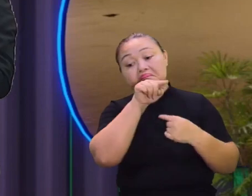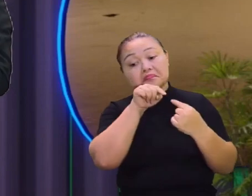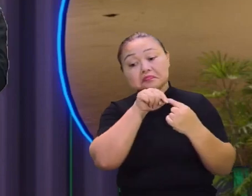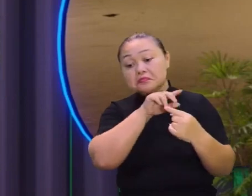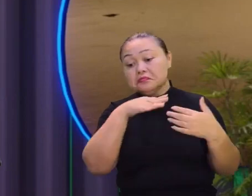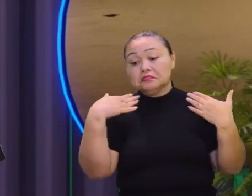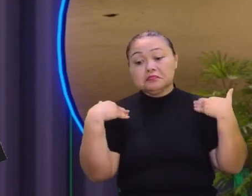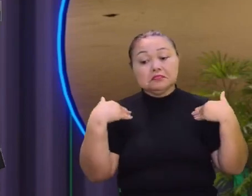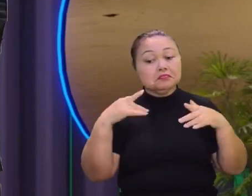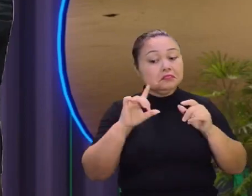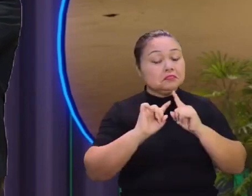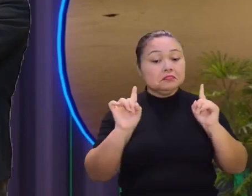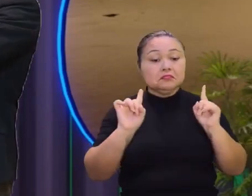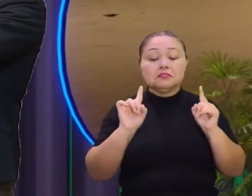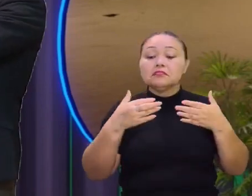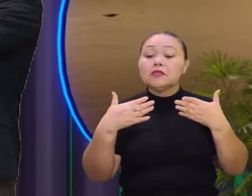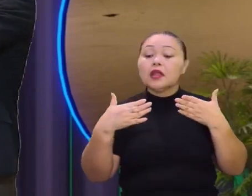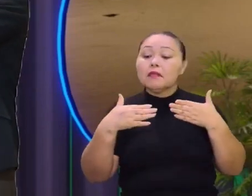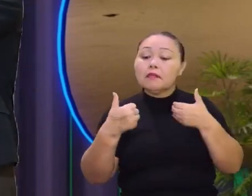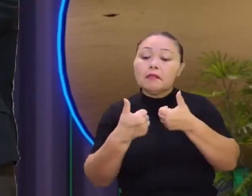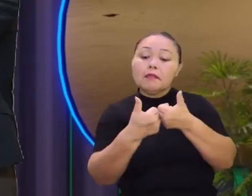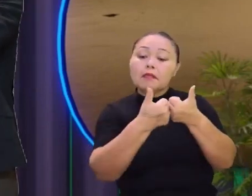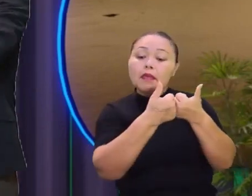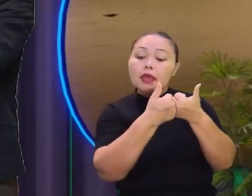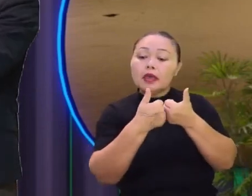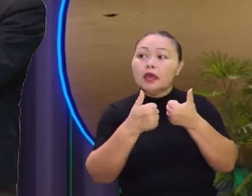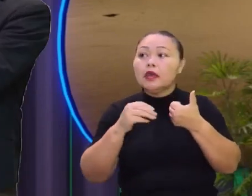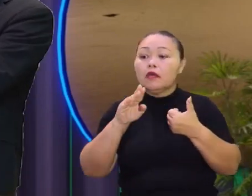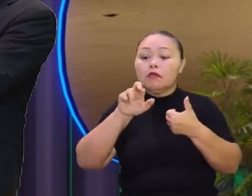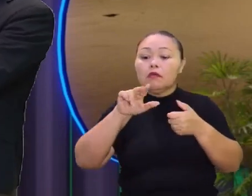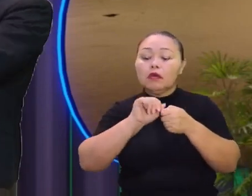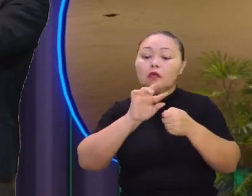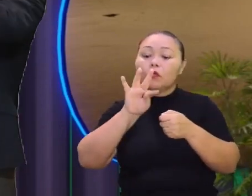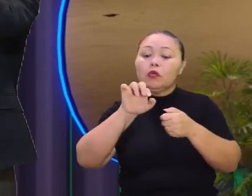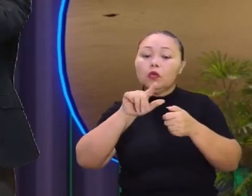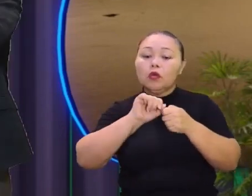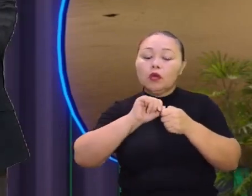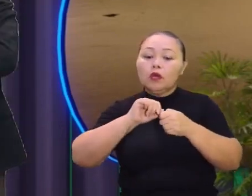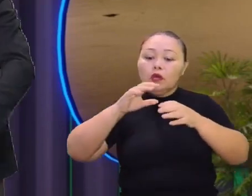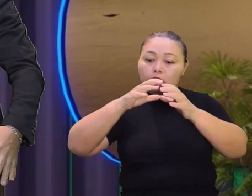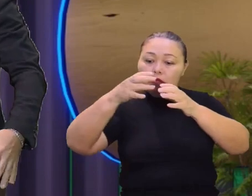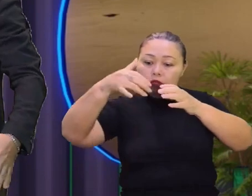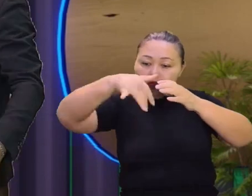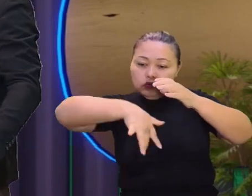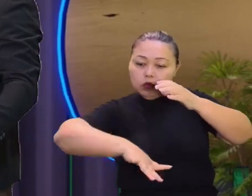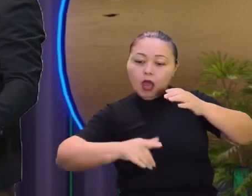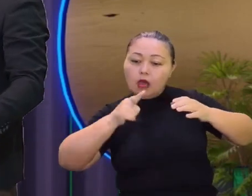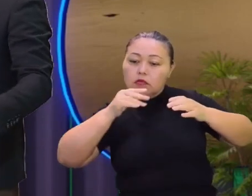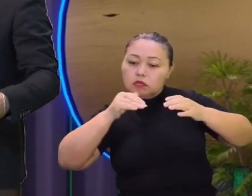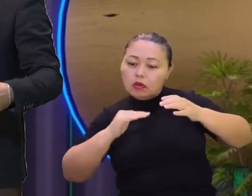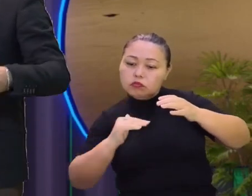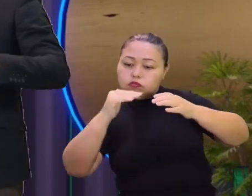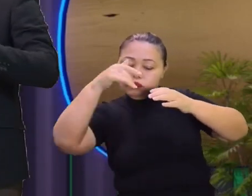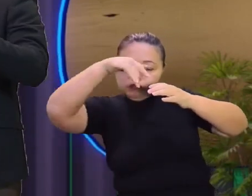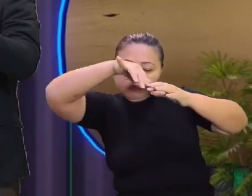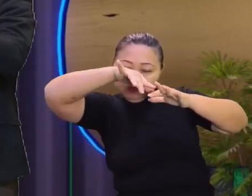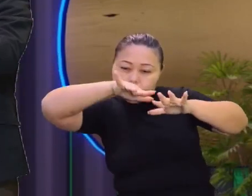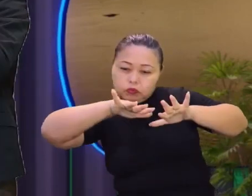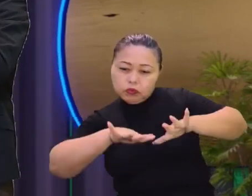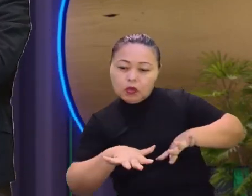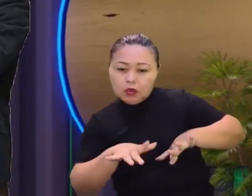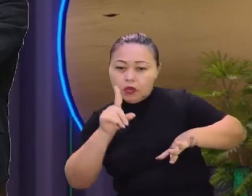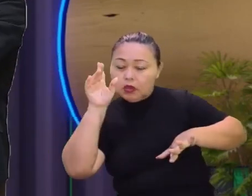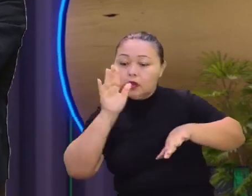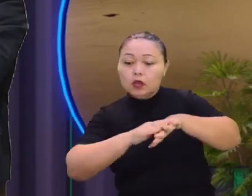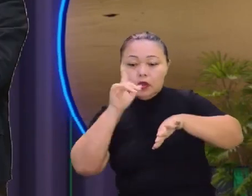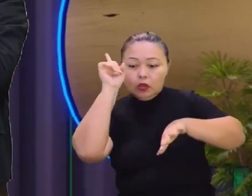turísticos. Ali perto do Triângulo tem uma parte de um imenso bueiro que o rio encheu muito e caiu toda aquela parte. E aí foi